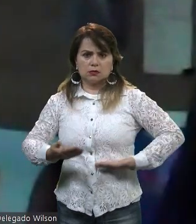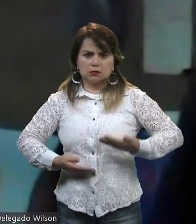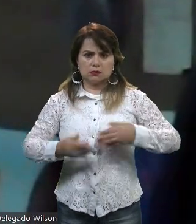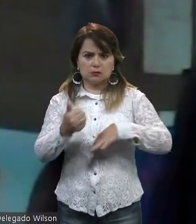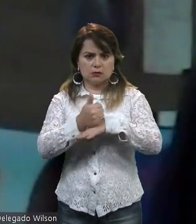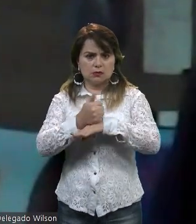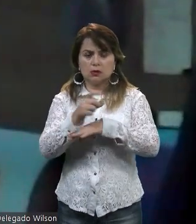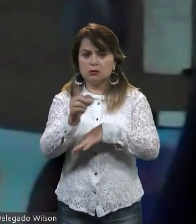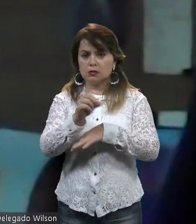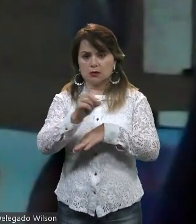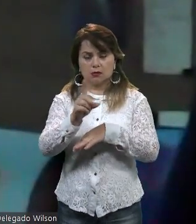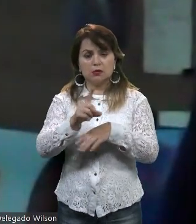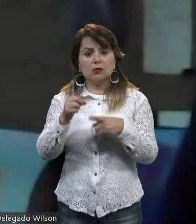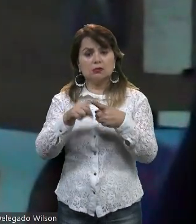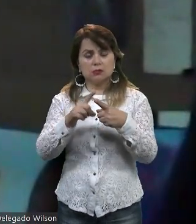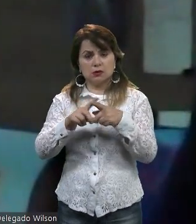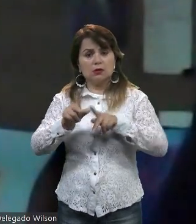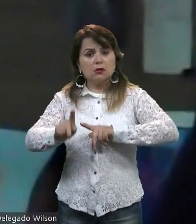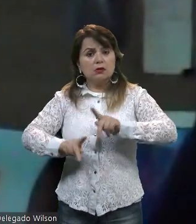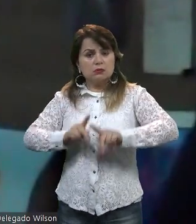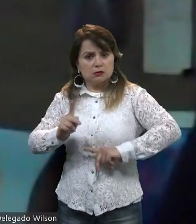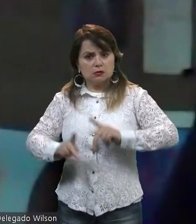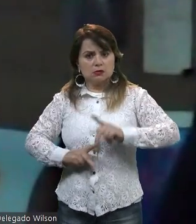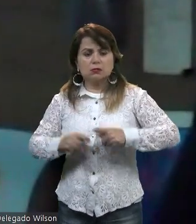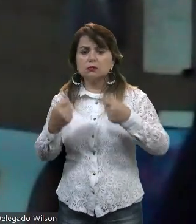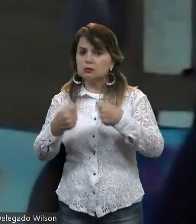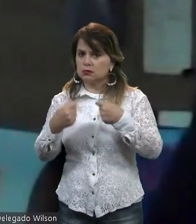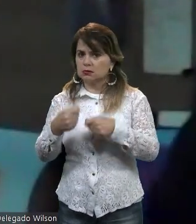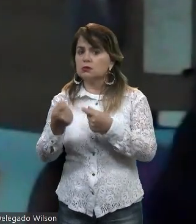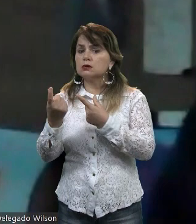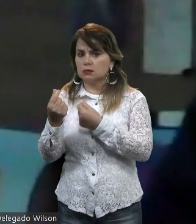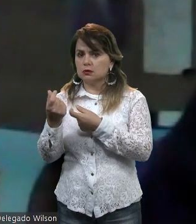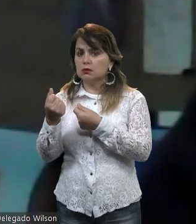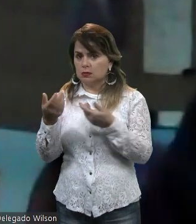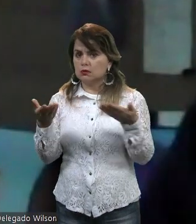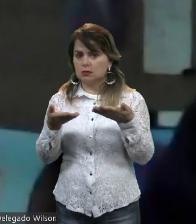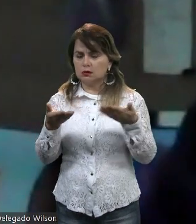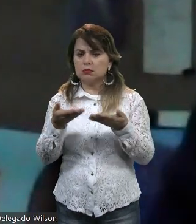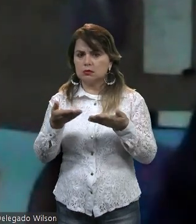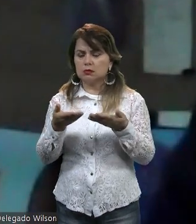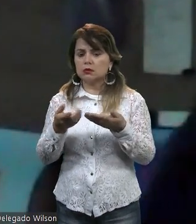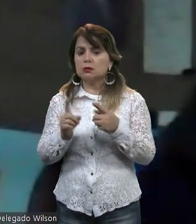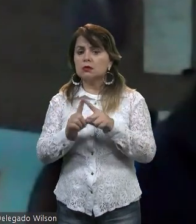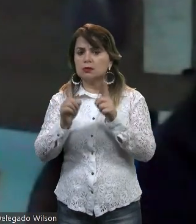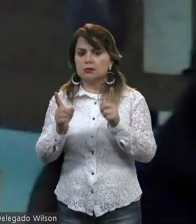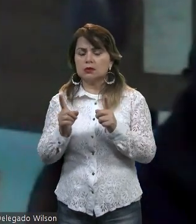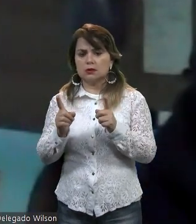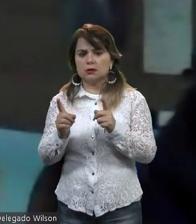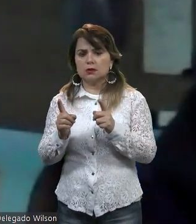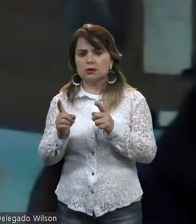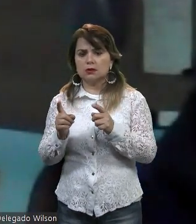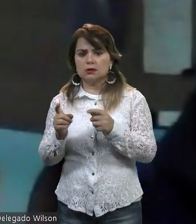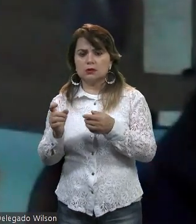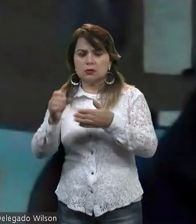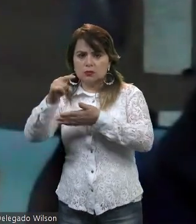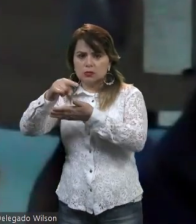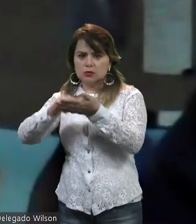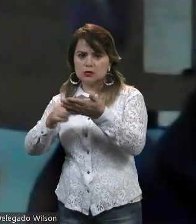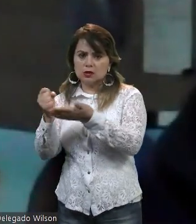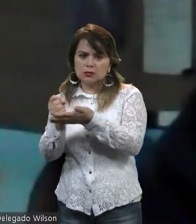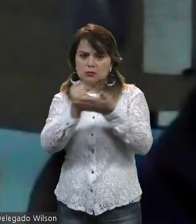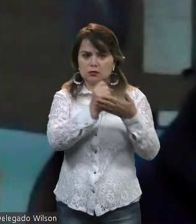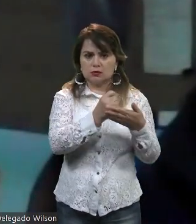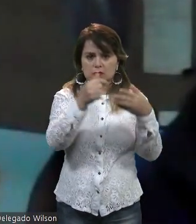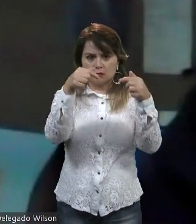certamente eles devem estar precisando disso nesse momento, principalmente na questão da pandemia. Agora, essa sinalização, esse encaminhamento desse projeto para casa